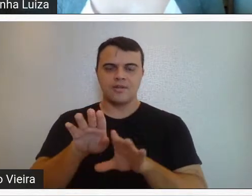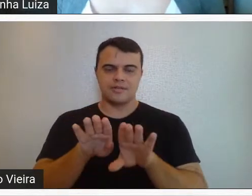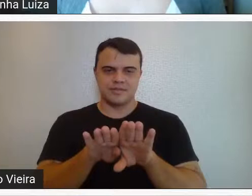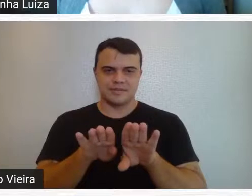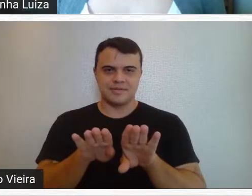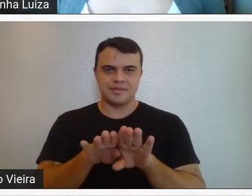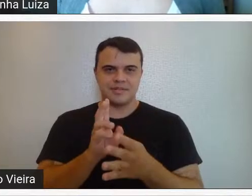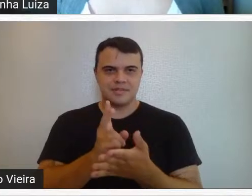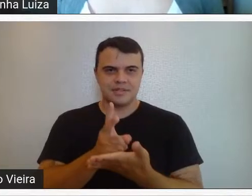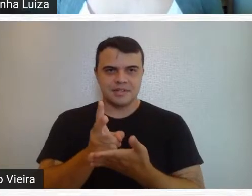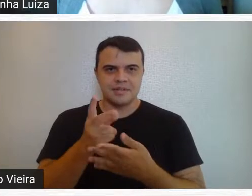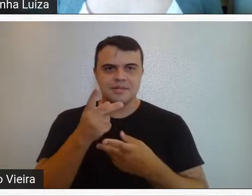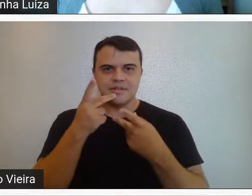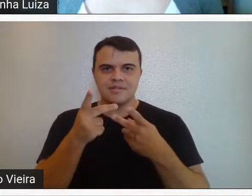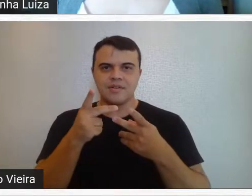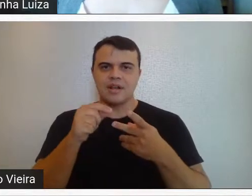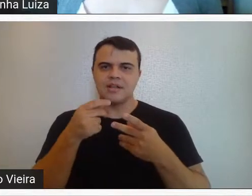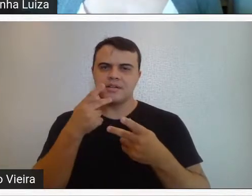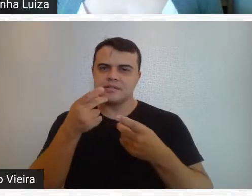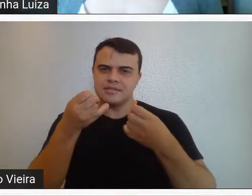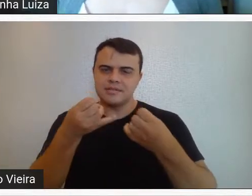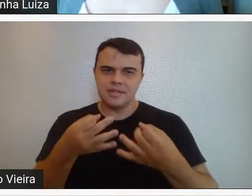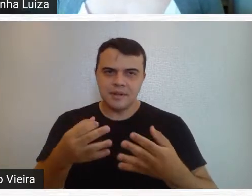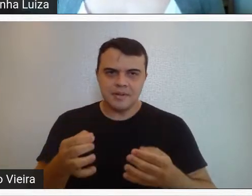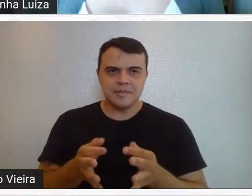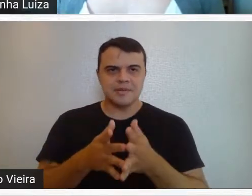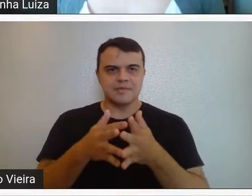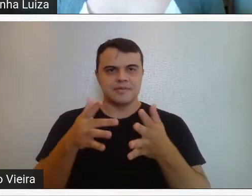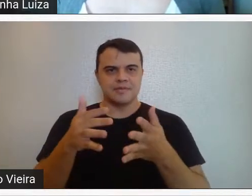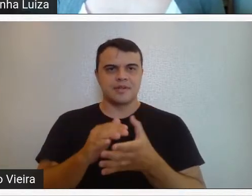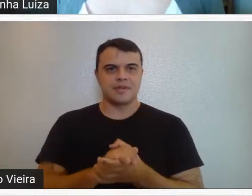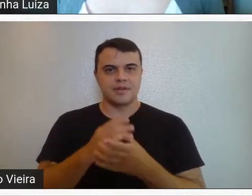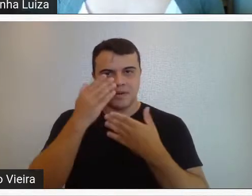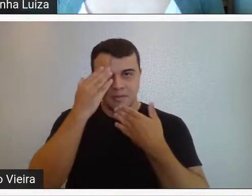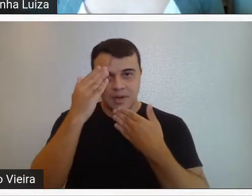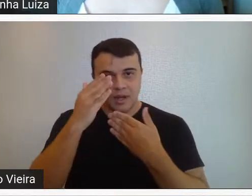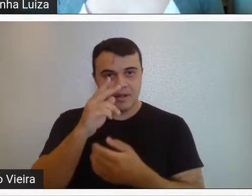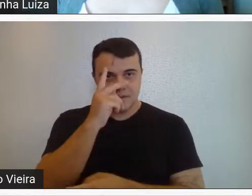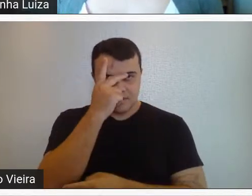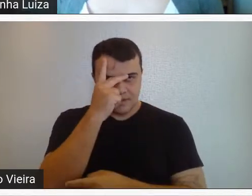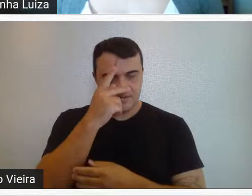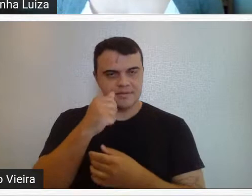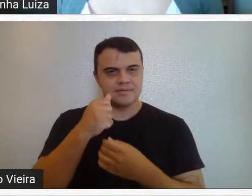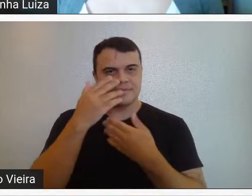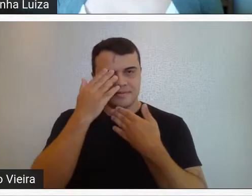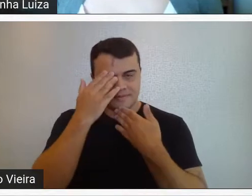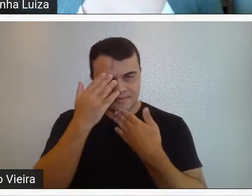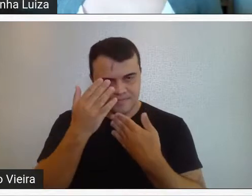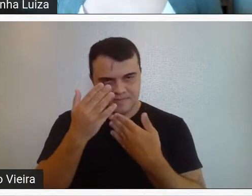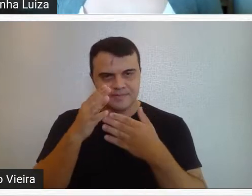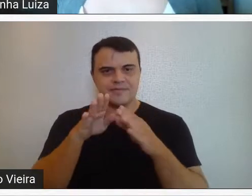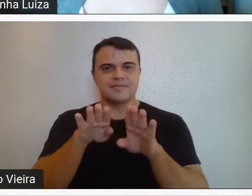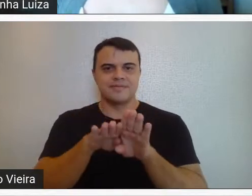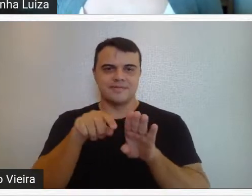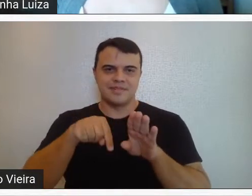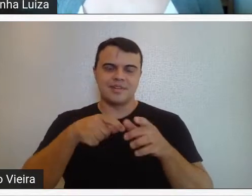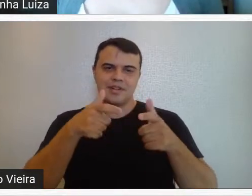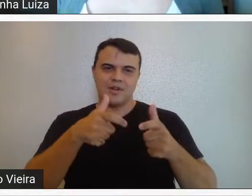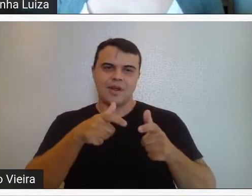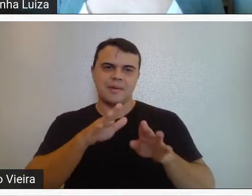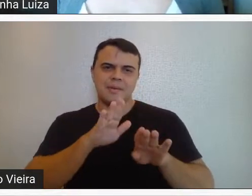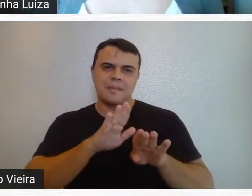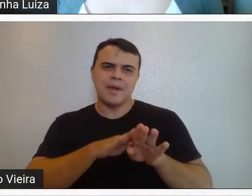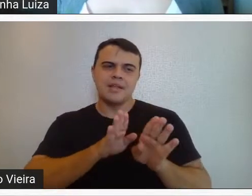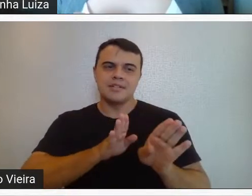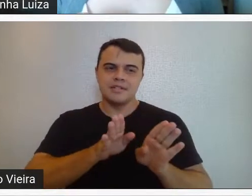sempre traz esse conteúdo maravilhoso para a gente, obrigada ao Hélio, que ajudou a tornar esse encontro